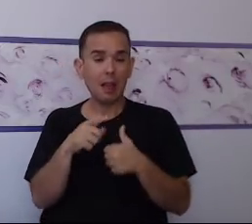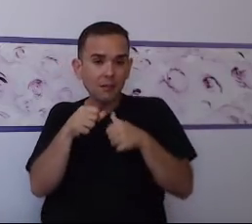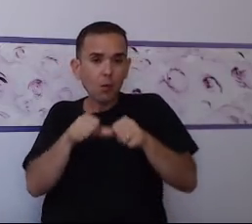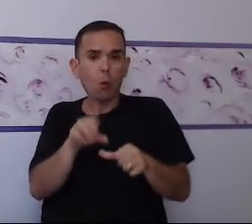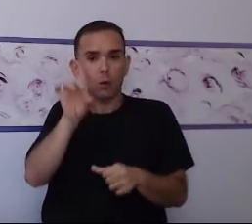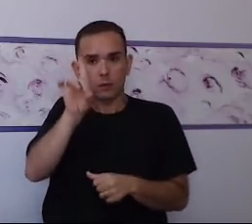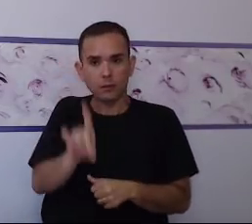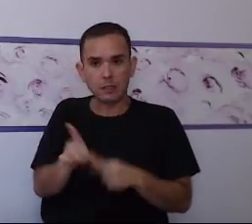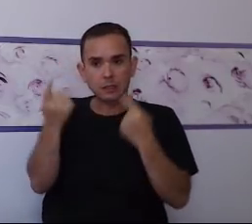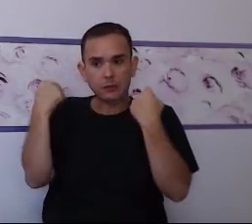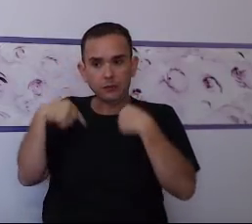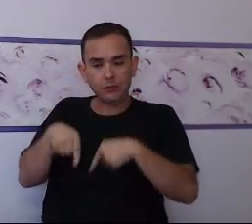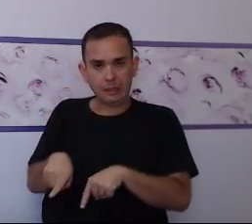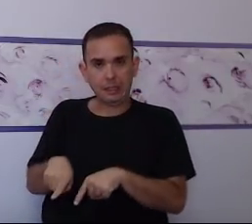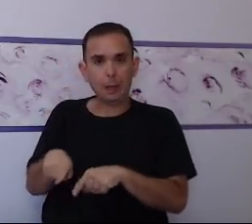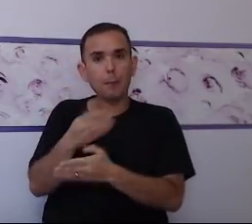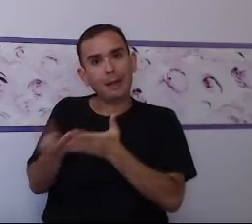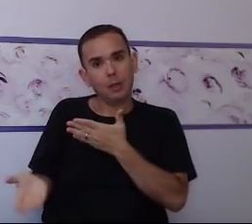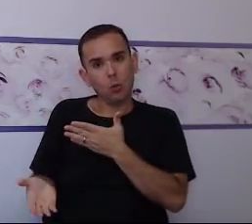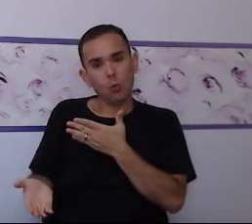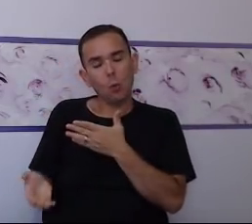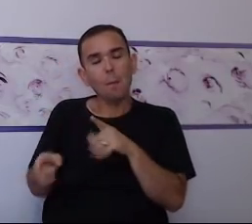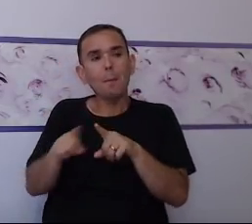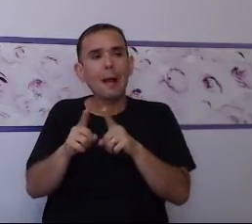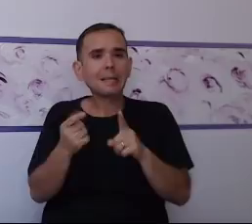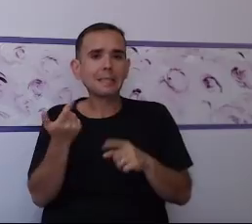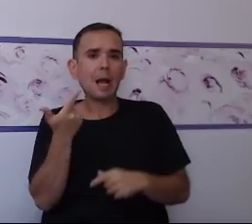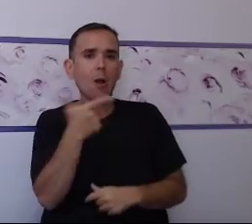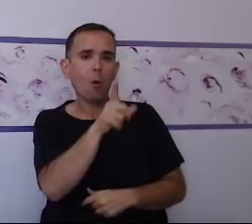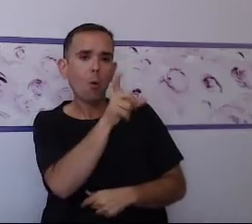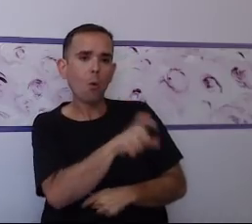deficiência física no membro que ele perdeu, porém, a outra